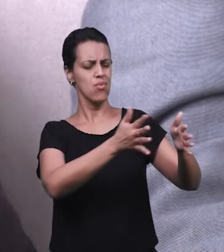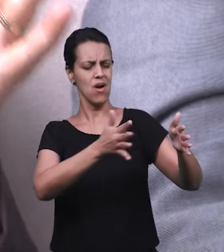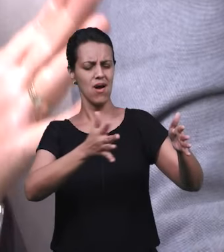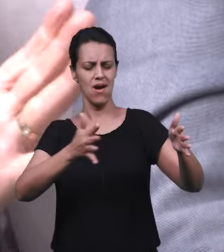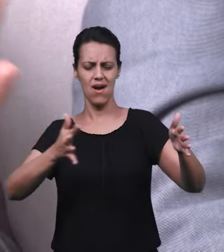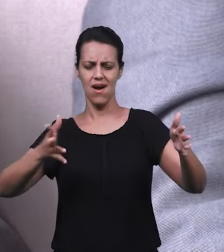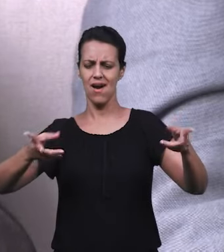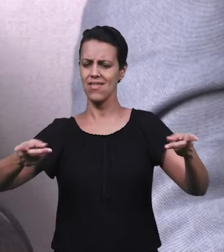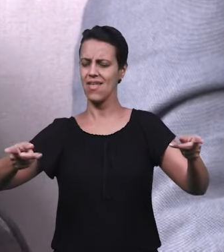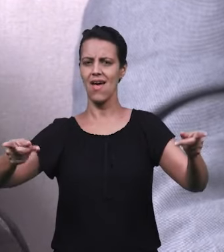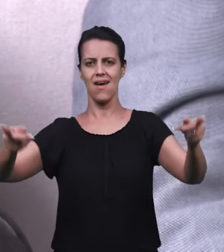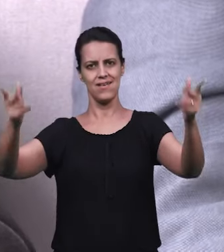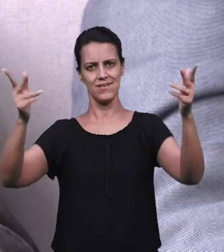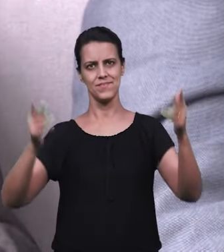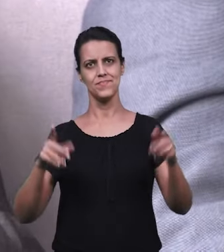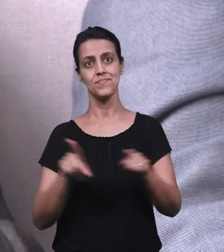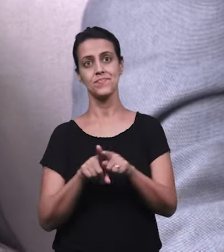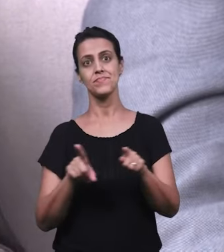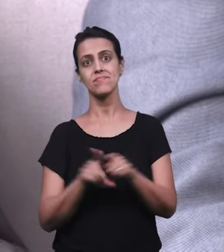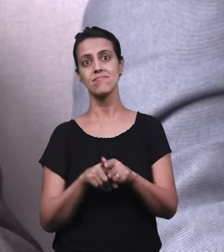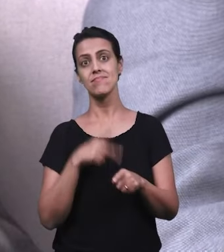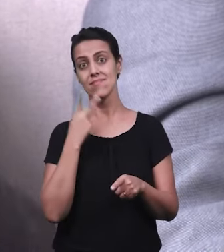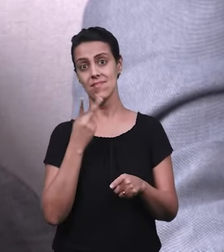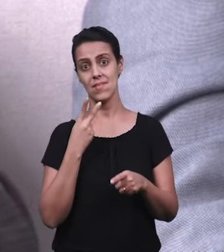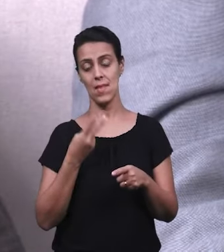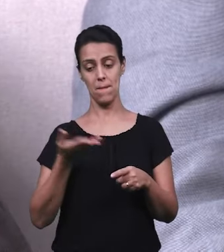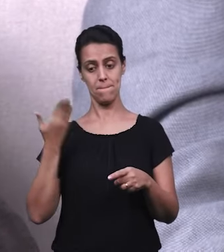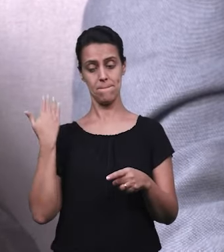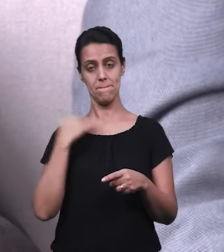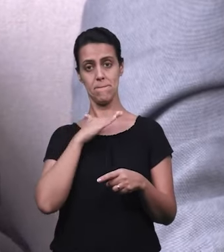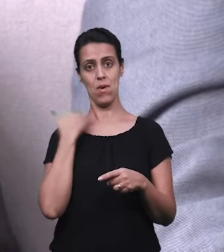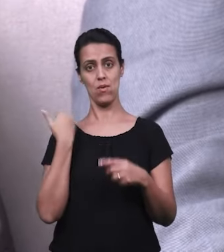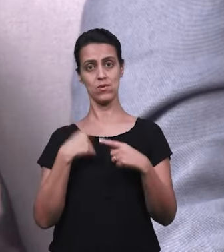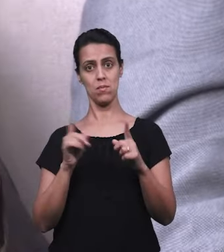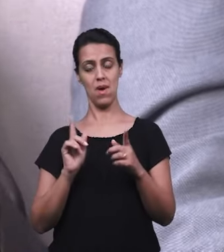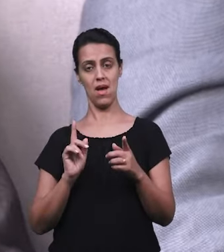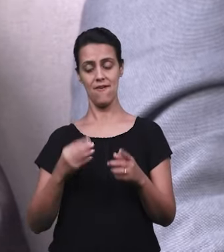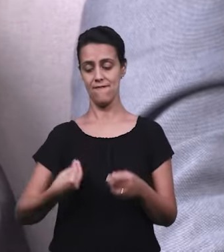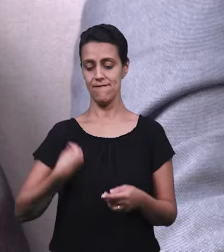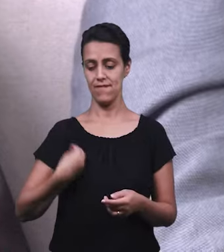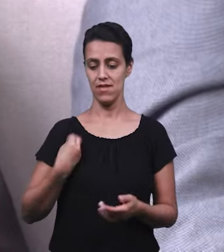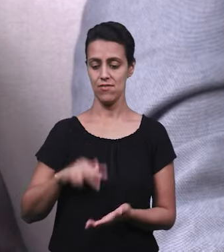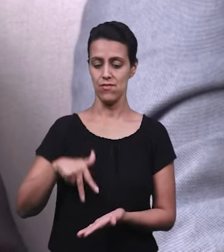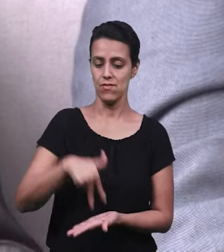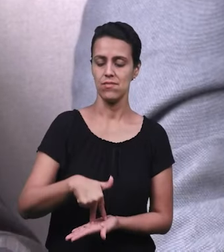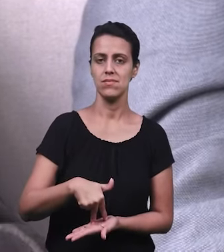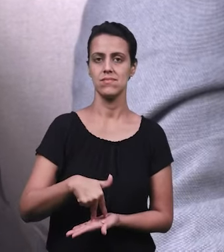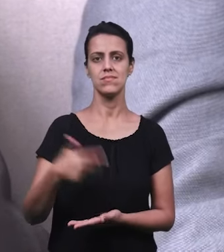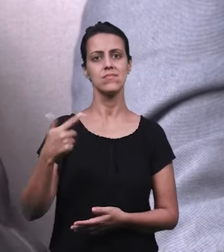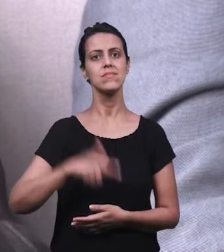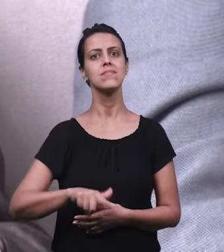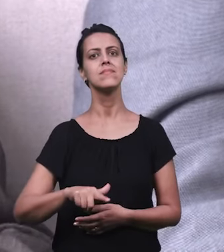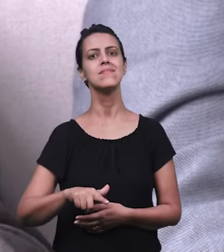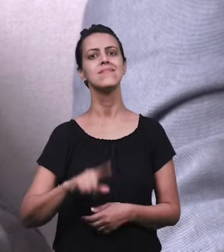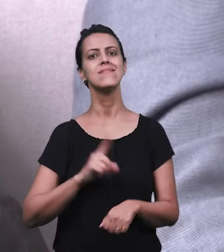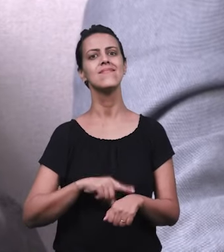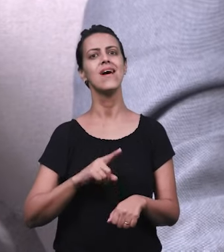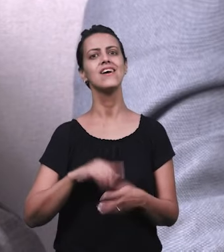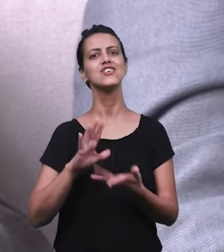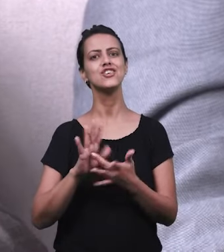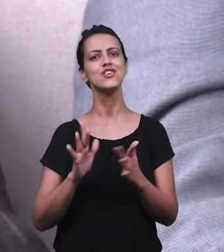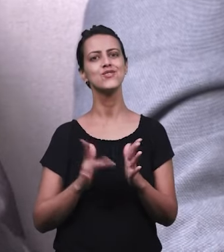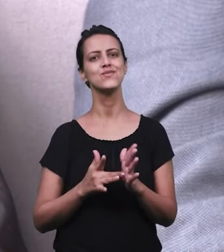Ele é de eternidade a eternidade. E a expressão quando diz assim, que foi morto e reviveu. Agora fala de Jesus, quando Jesus veio ao mundo para